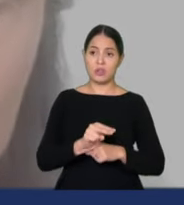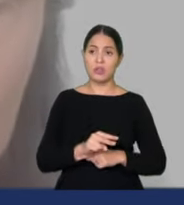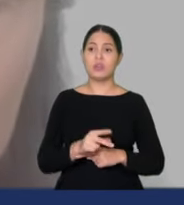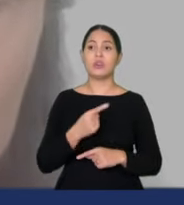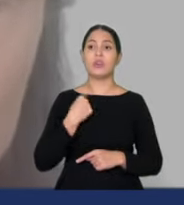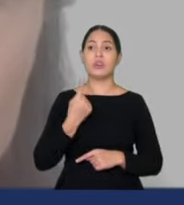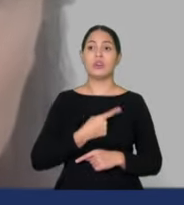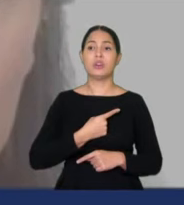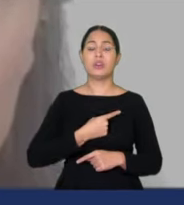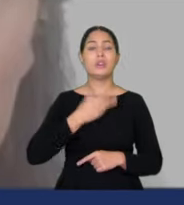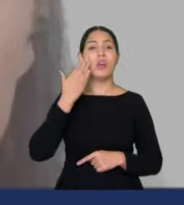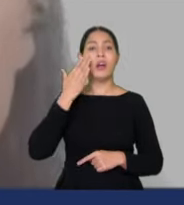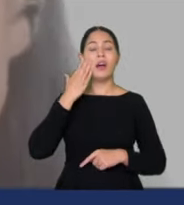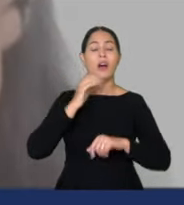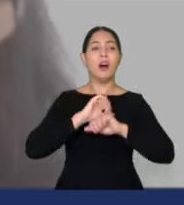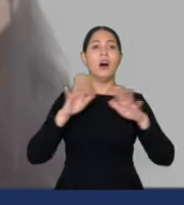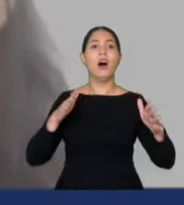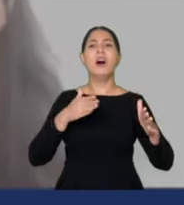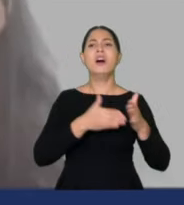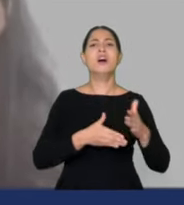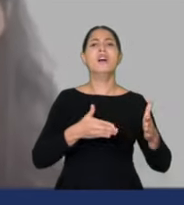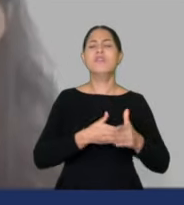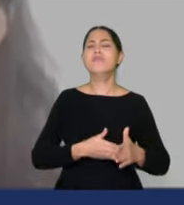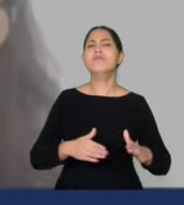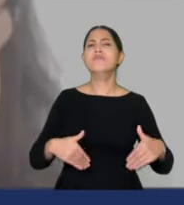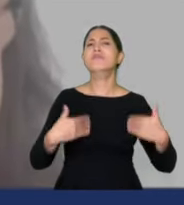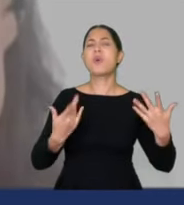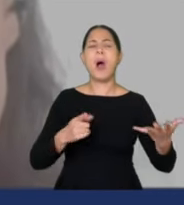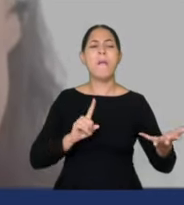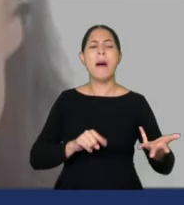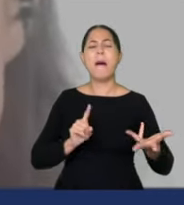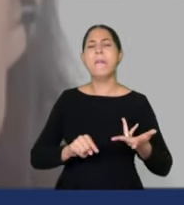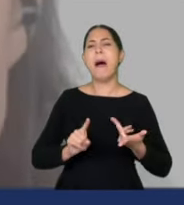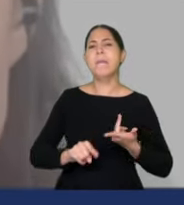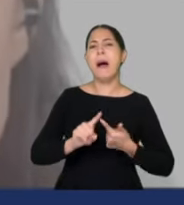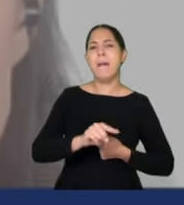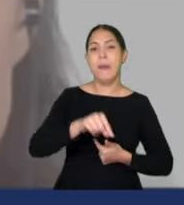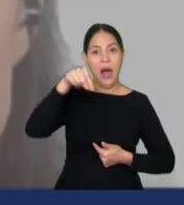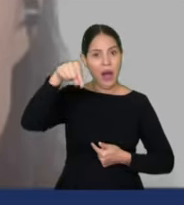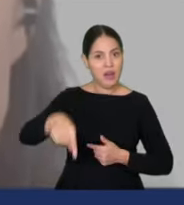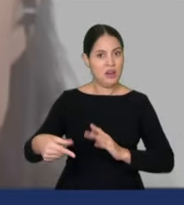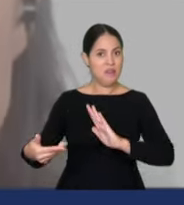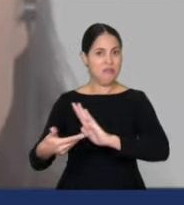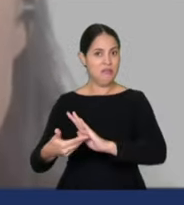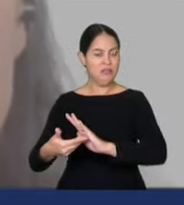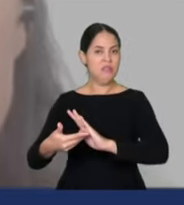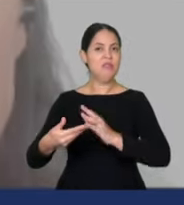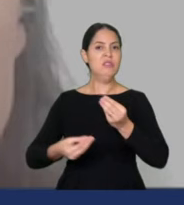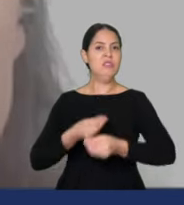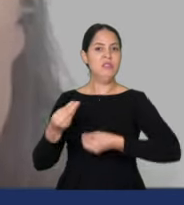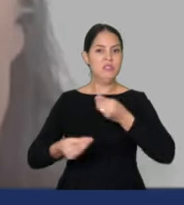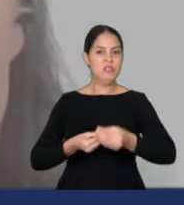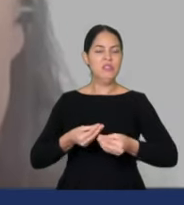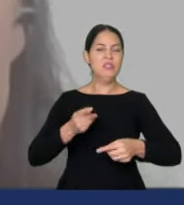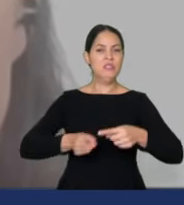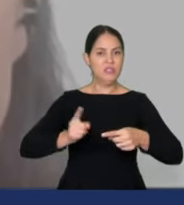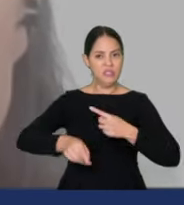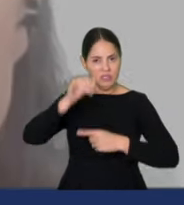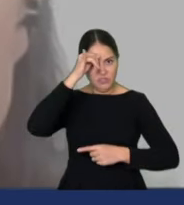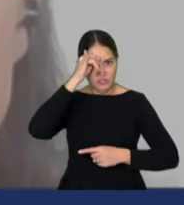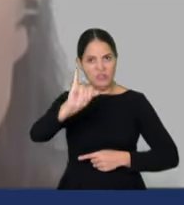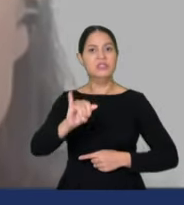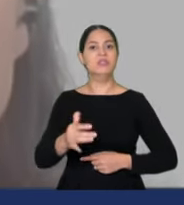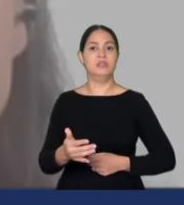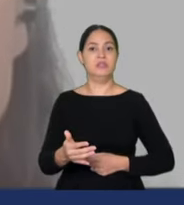nossas dificuldades e o que está acontecendo aqui, em sentido de se evitar o desmonte e, sobretudo, de se alinhar, né, com esse